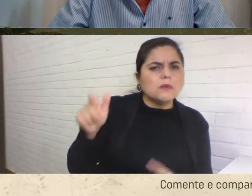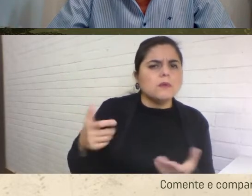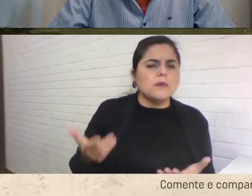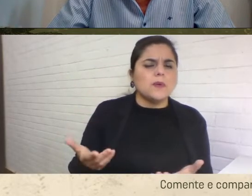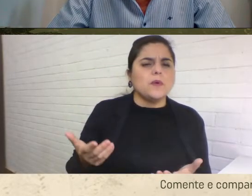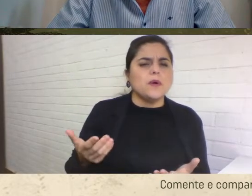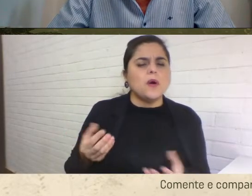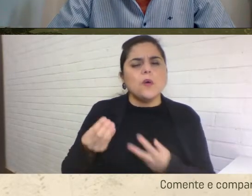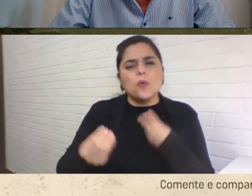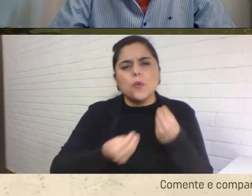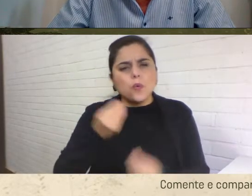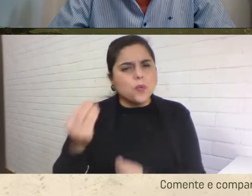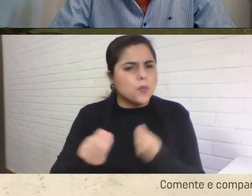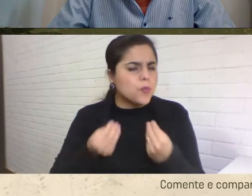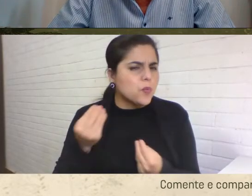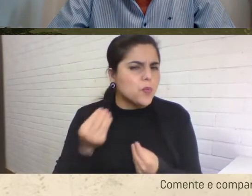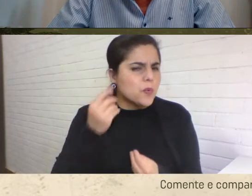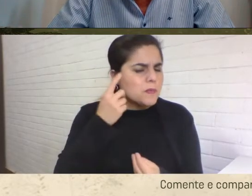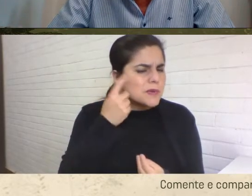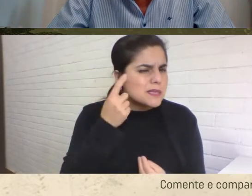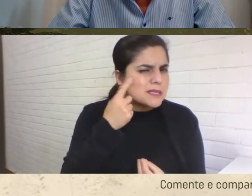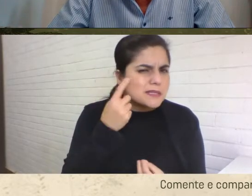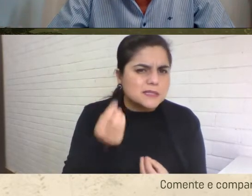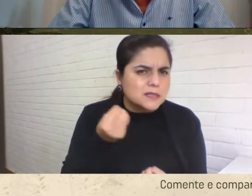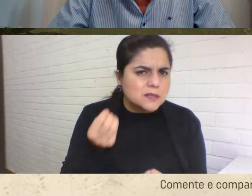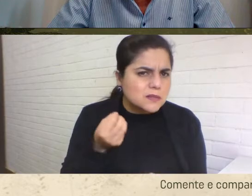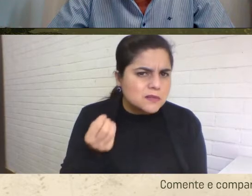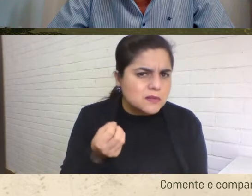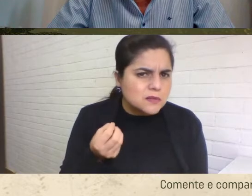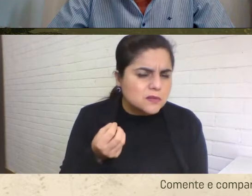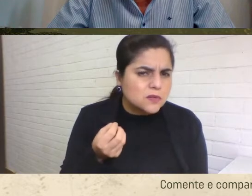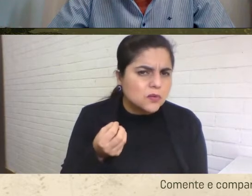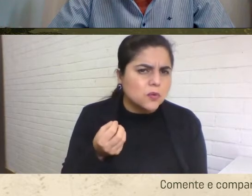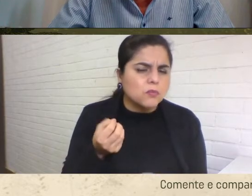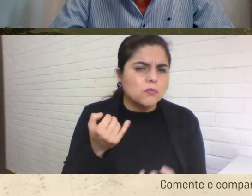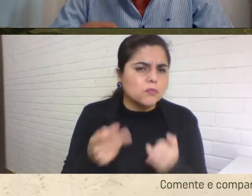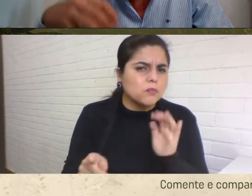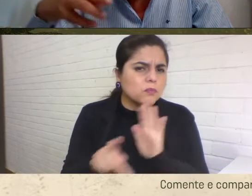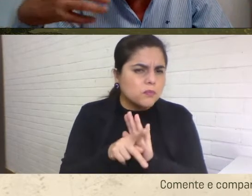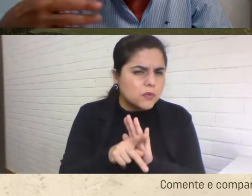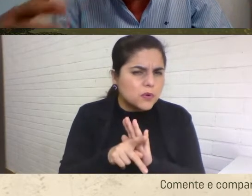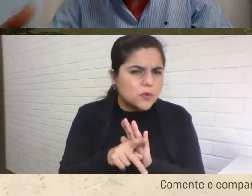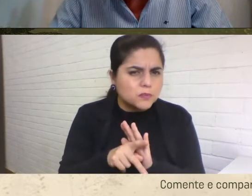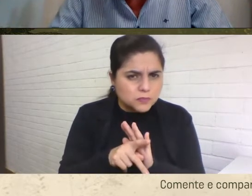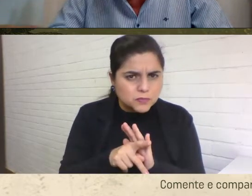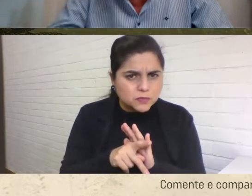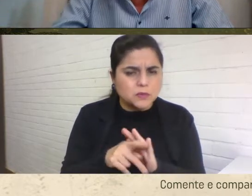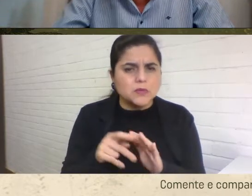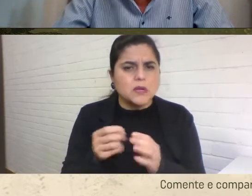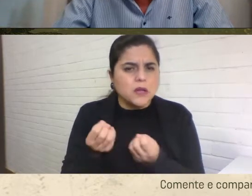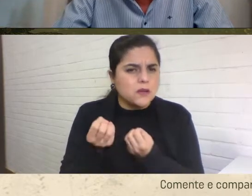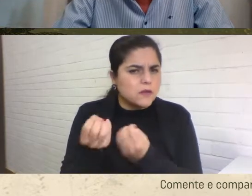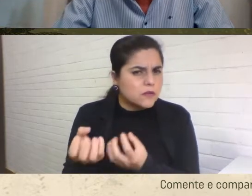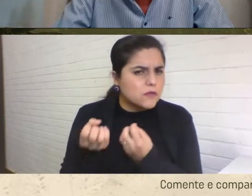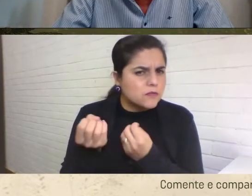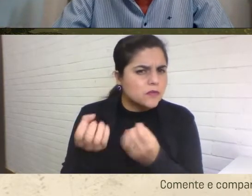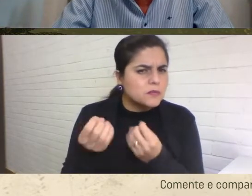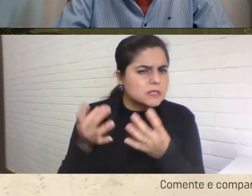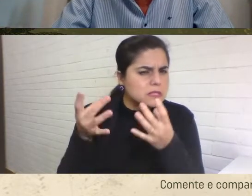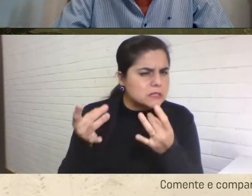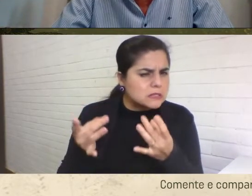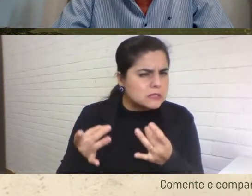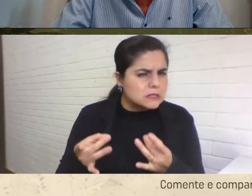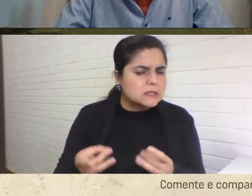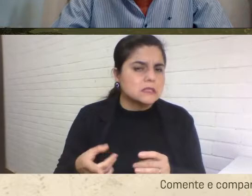considerando como, digamos, com um efeito literal, a questão da informação em detalhe a propósito das substâncias.